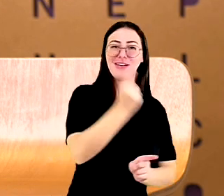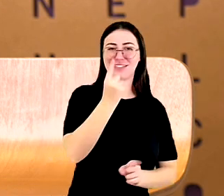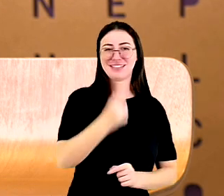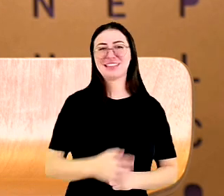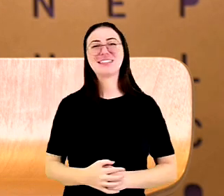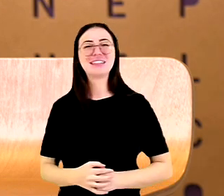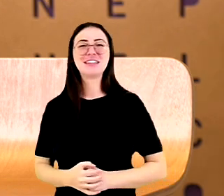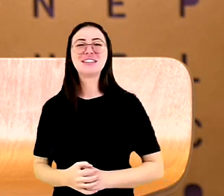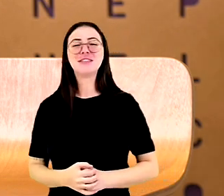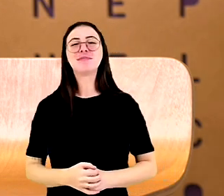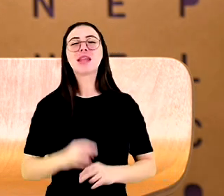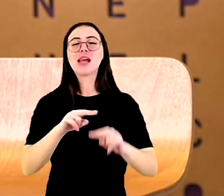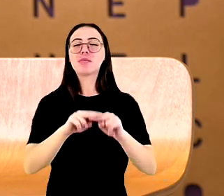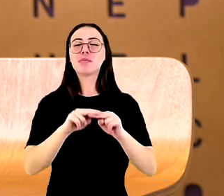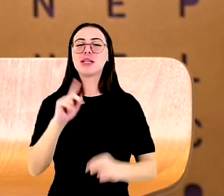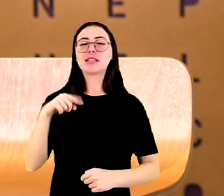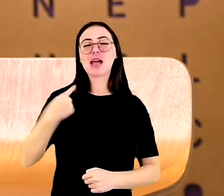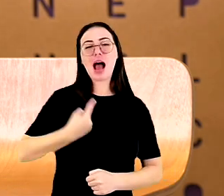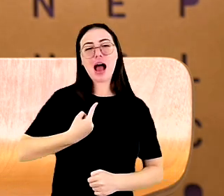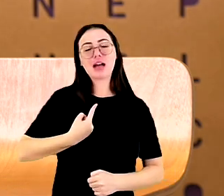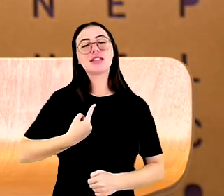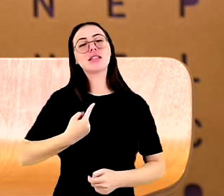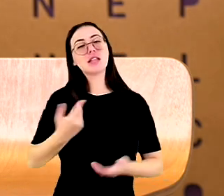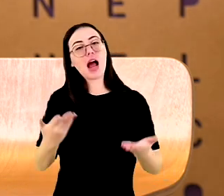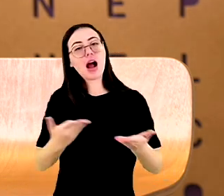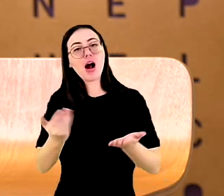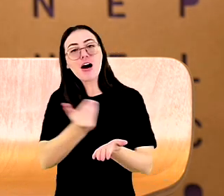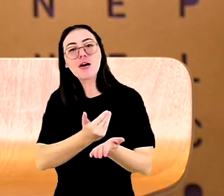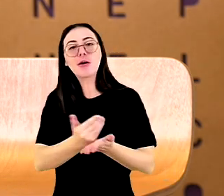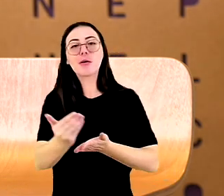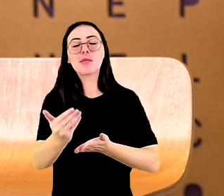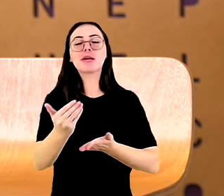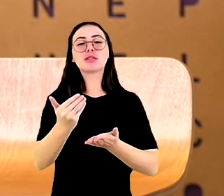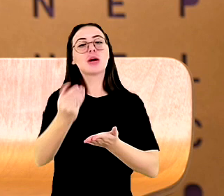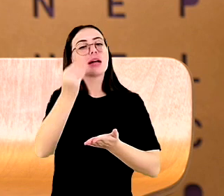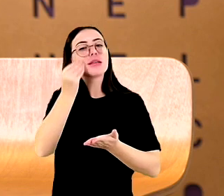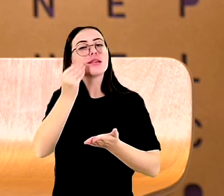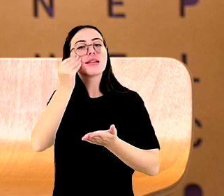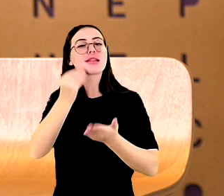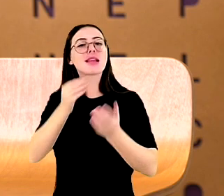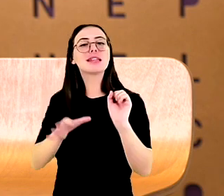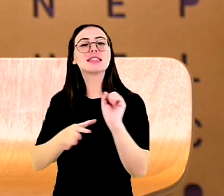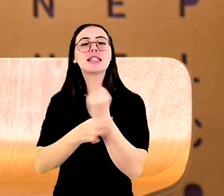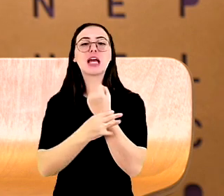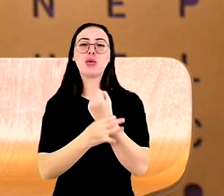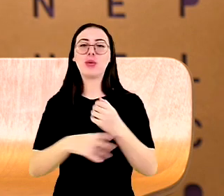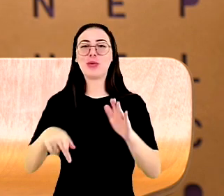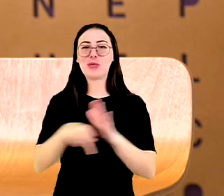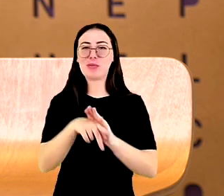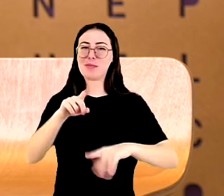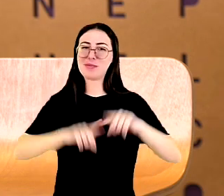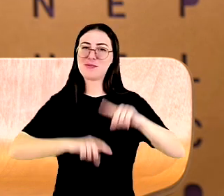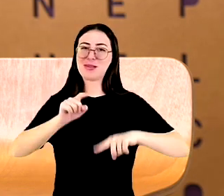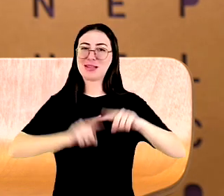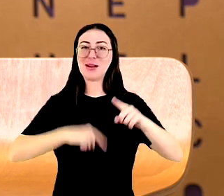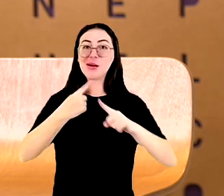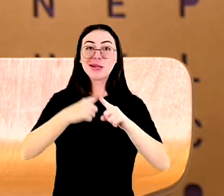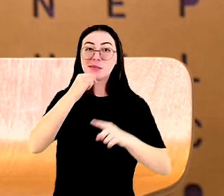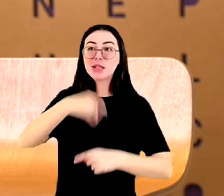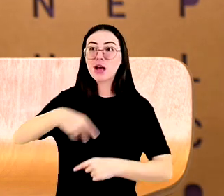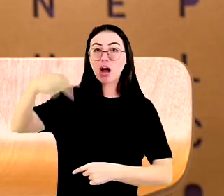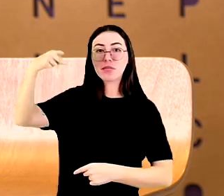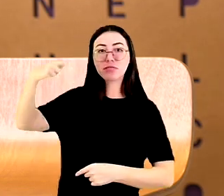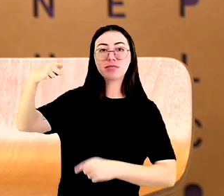seguro para o dispositivo, porque alguns falam, se eu colocar lá, no dia seguinte não estará mais.